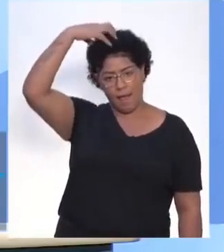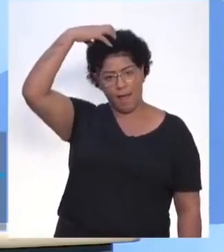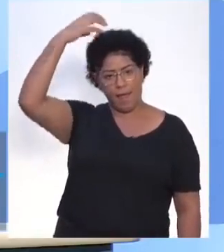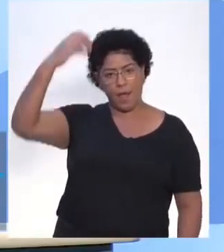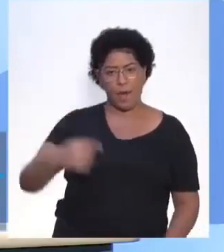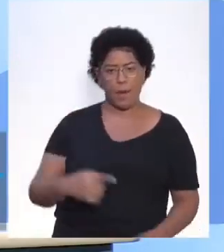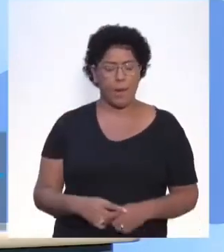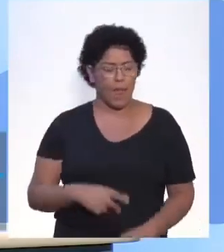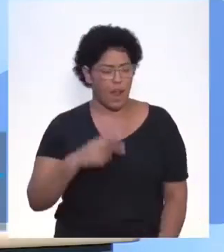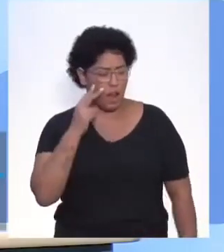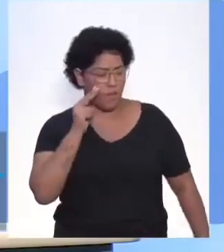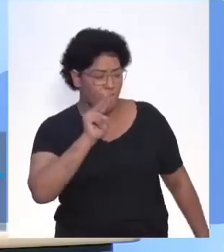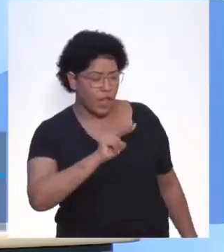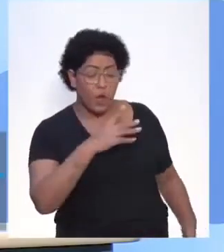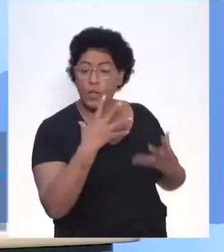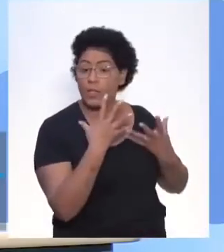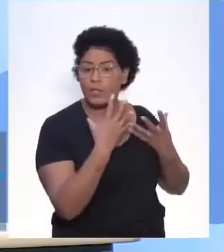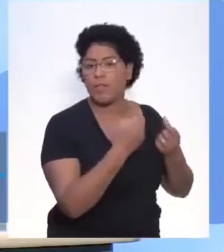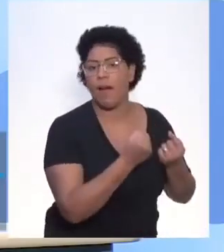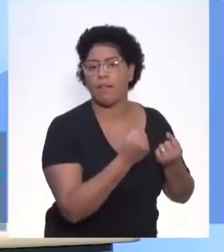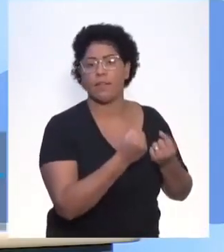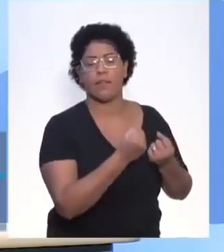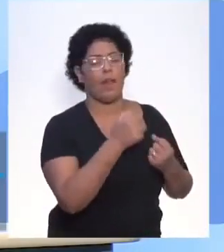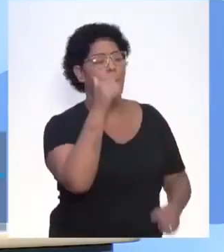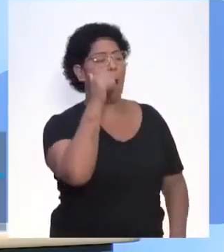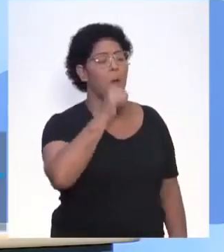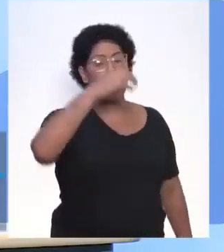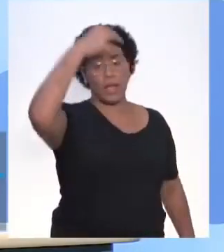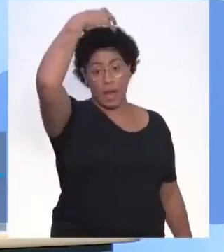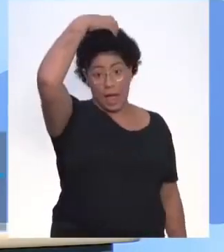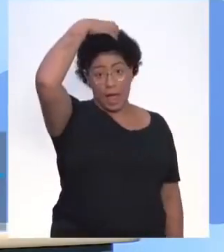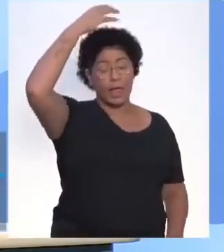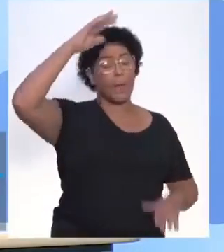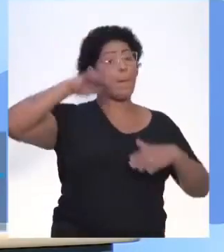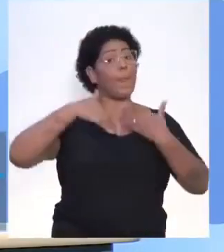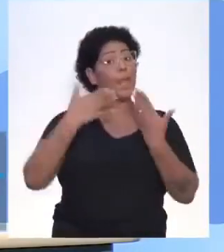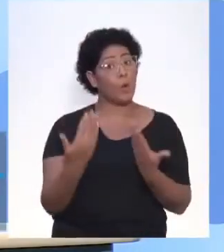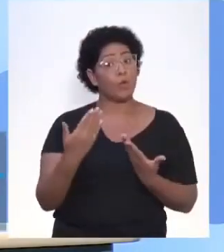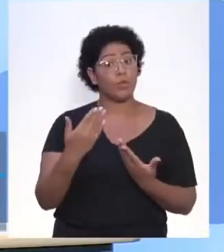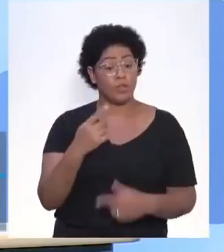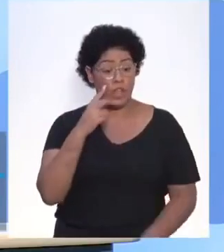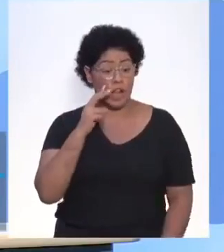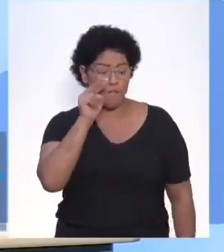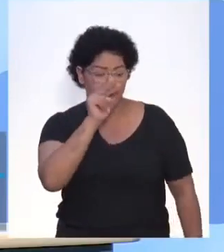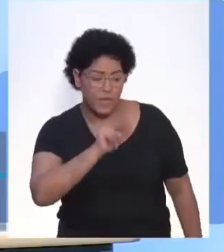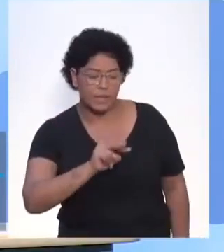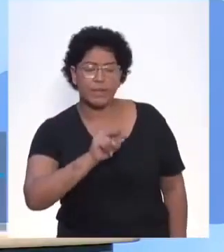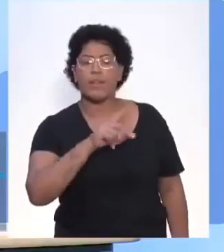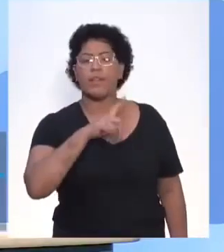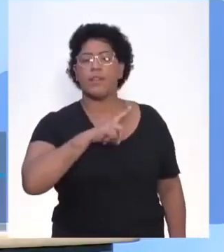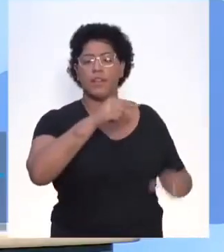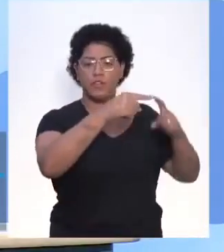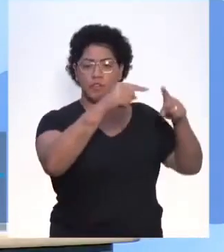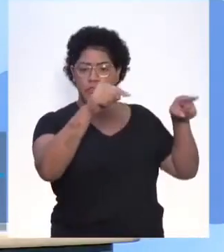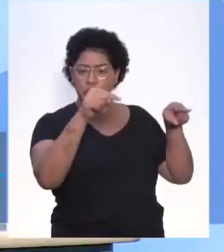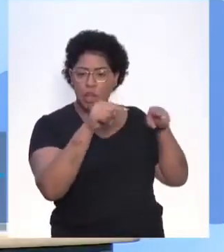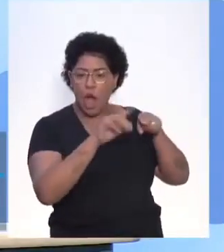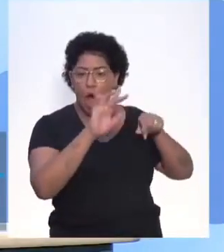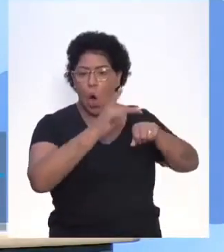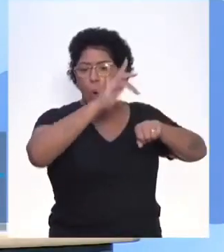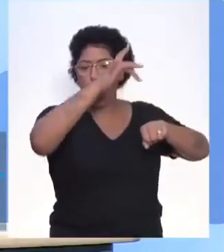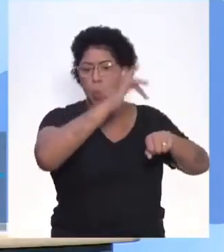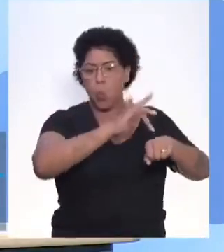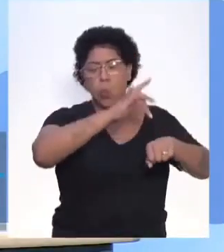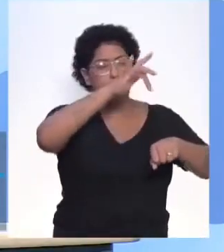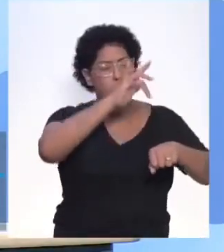isso na África eles não admitiriam. E quando essa região tinha riquezas importantes, como minérios,